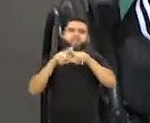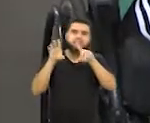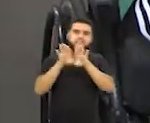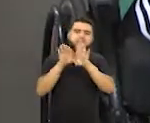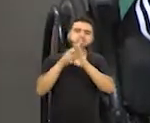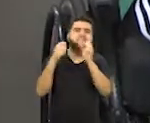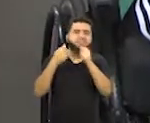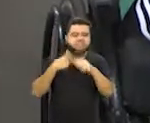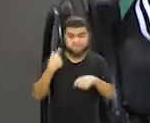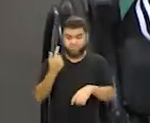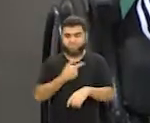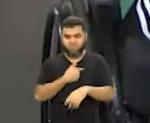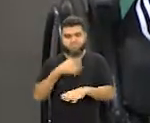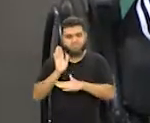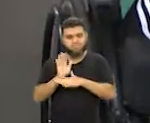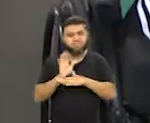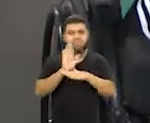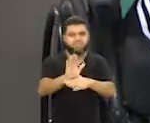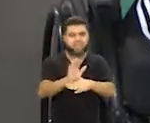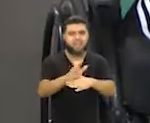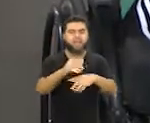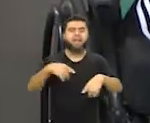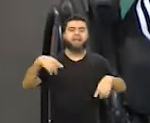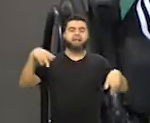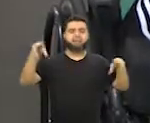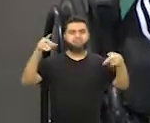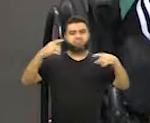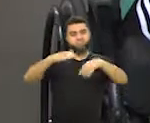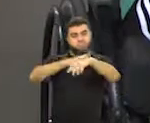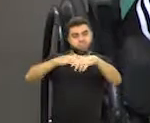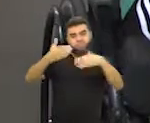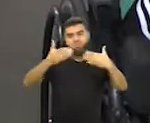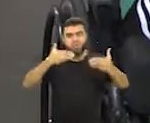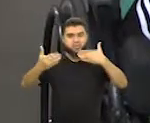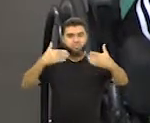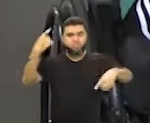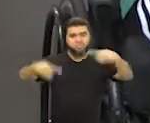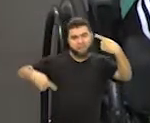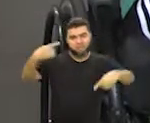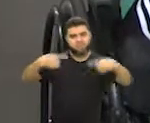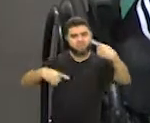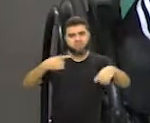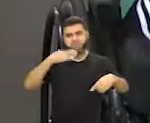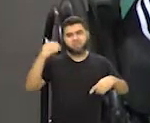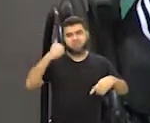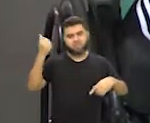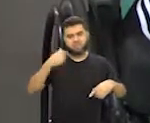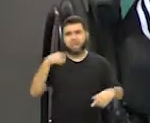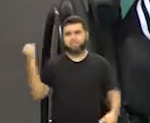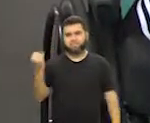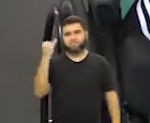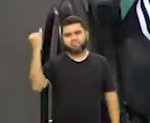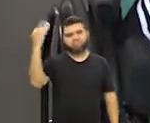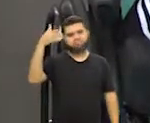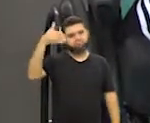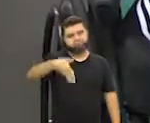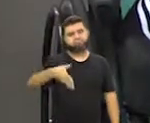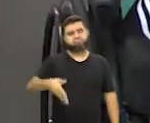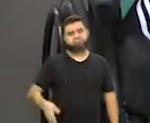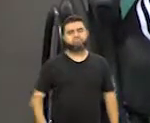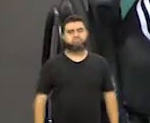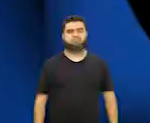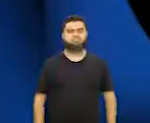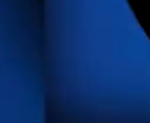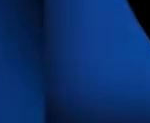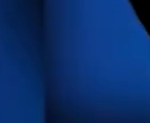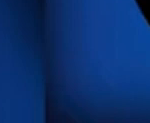pede apoio, a gente também vem apoiar iniciativas importantes de diálogo e de melhoria como